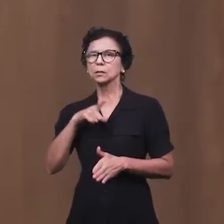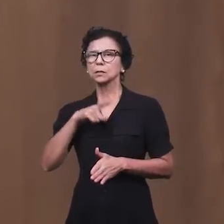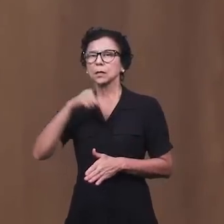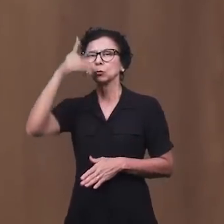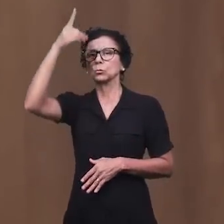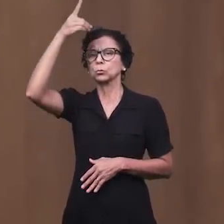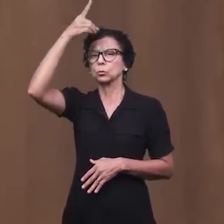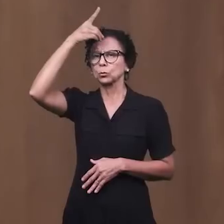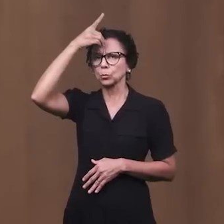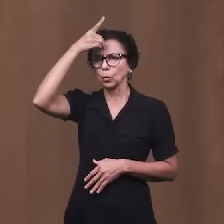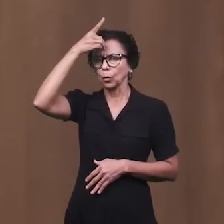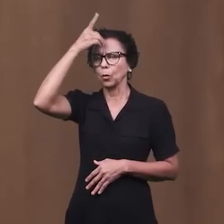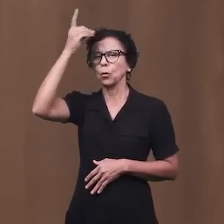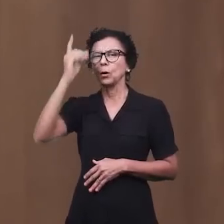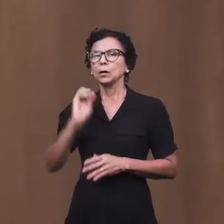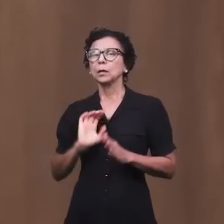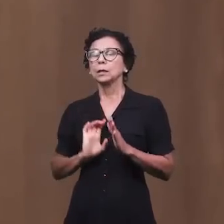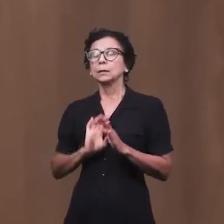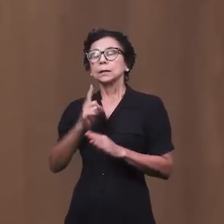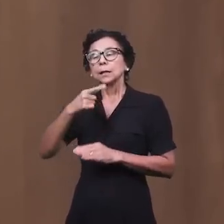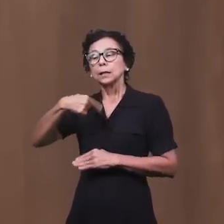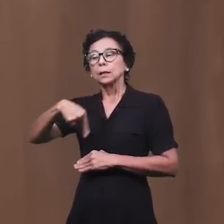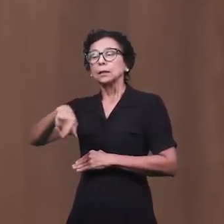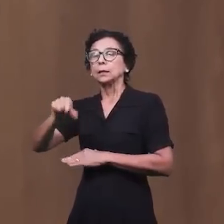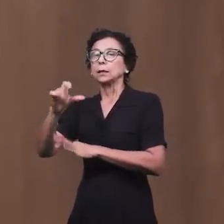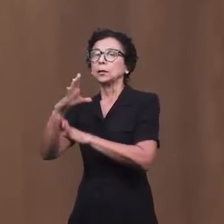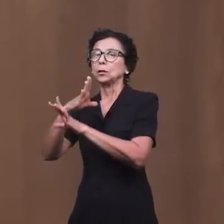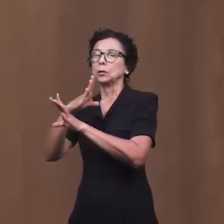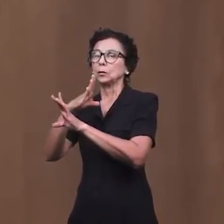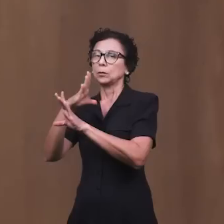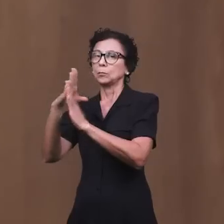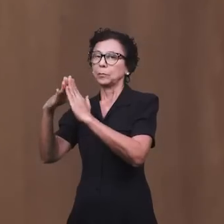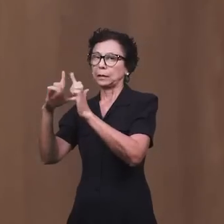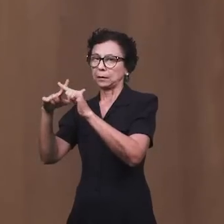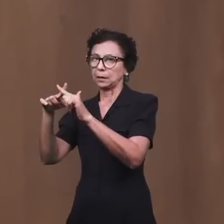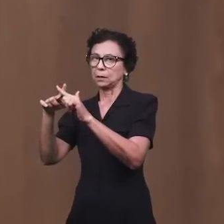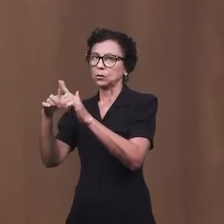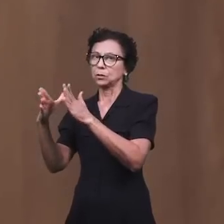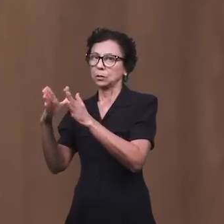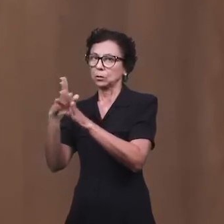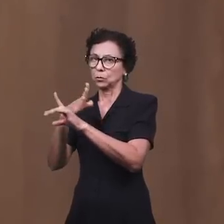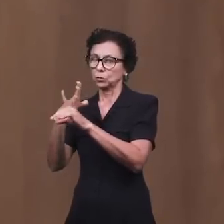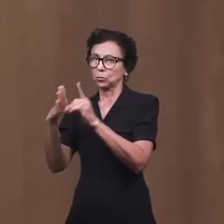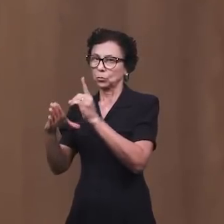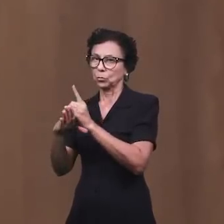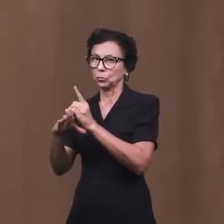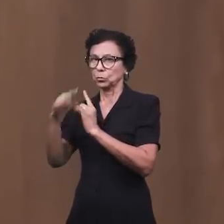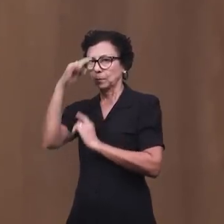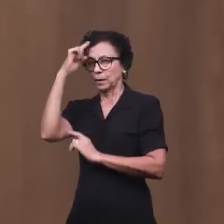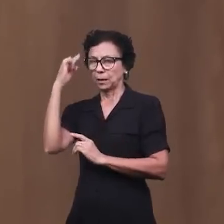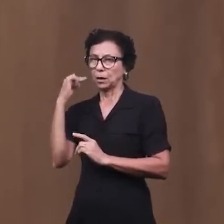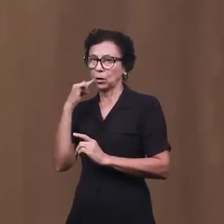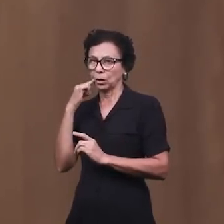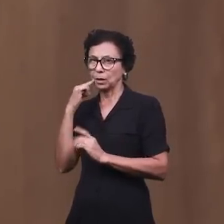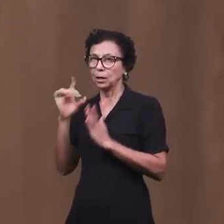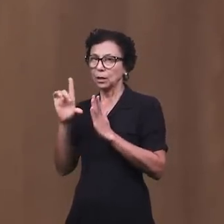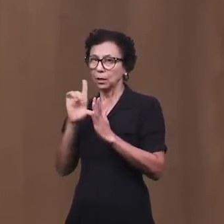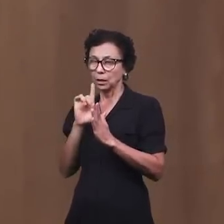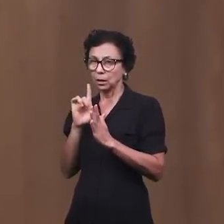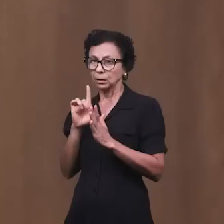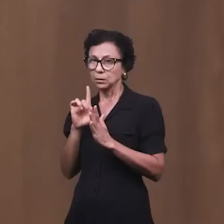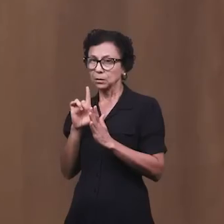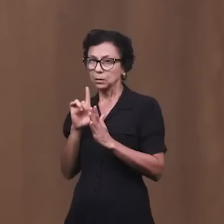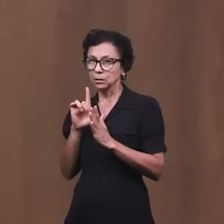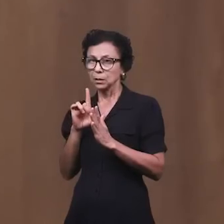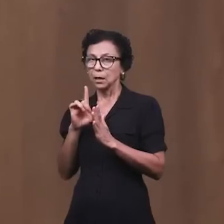que a igreja teve. Qualquer irmão da igreja pode ter dom e passar. O que nós temos feito, normalmente os